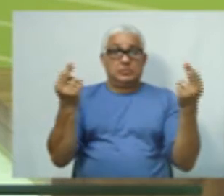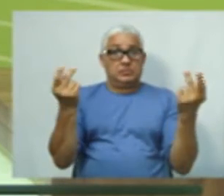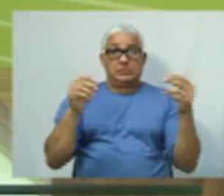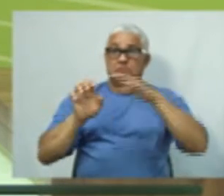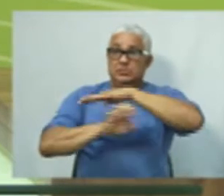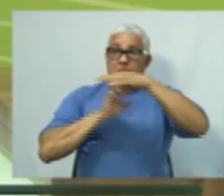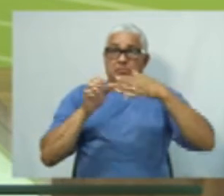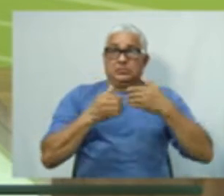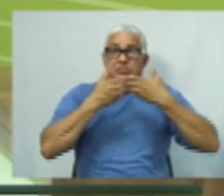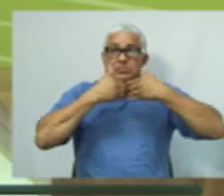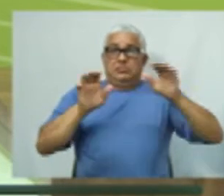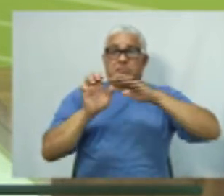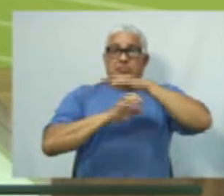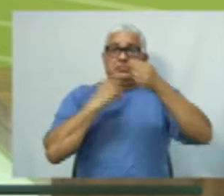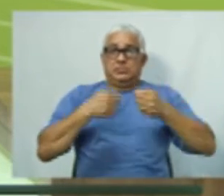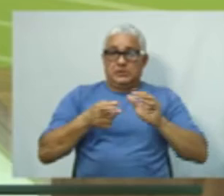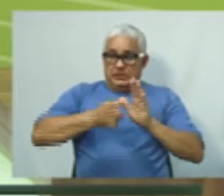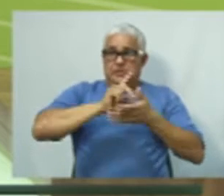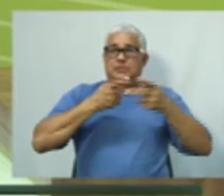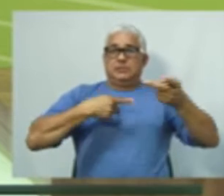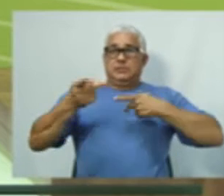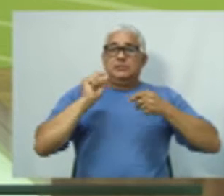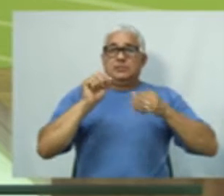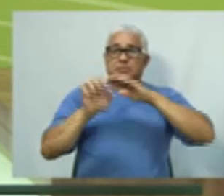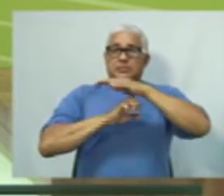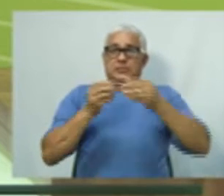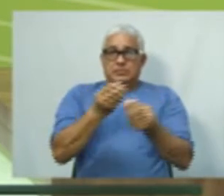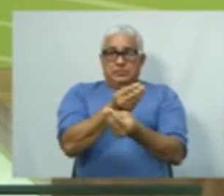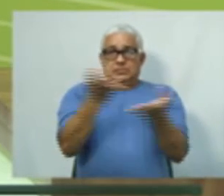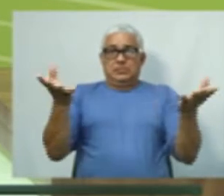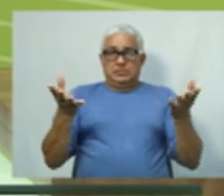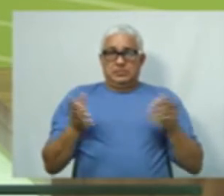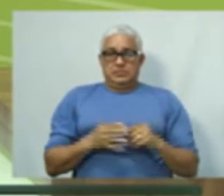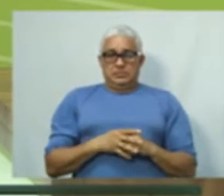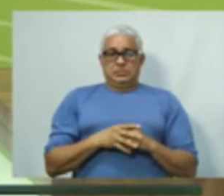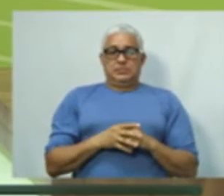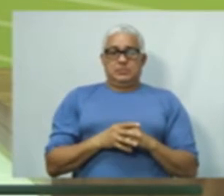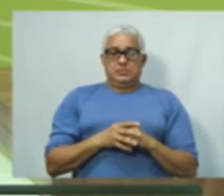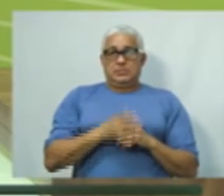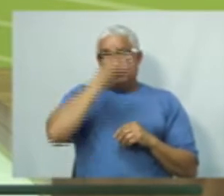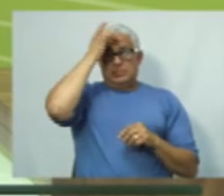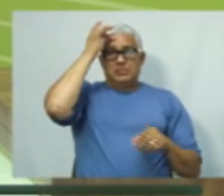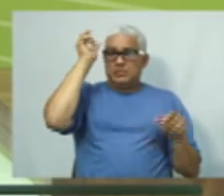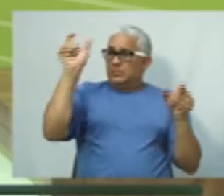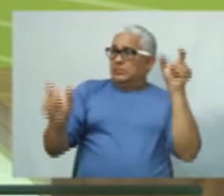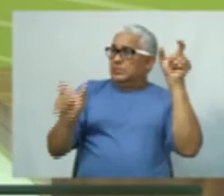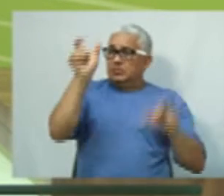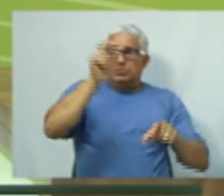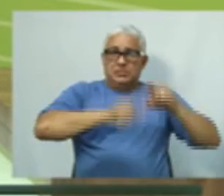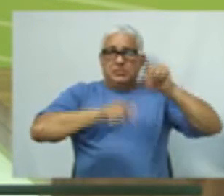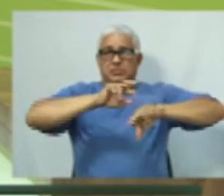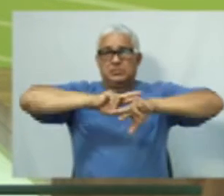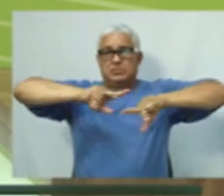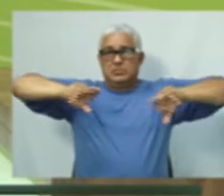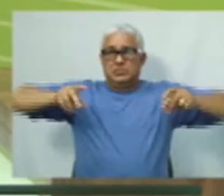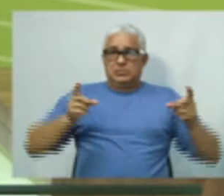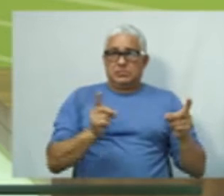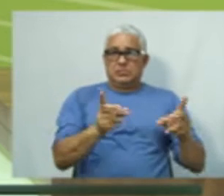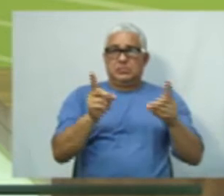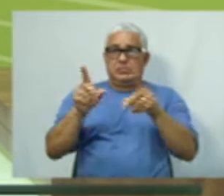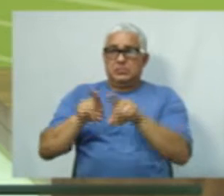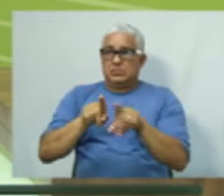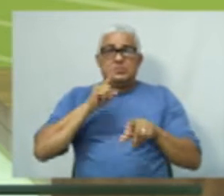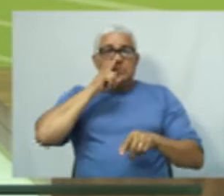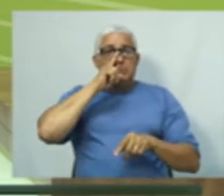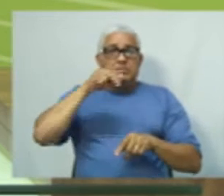uma empresa, você tem que planejar o que essa empresa vai oferecer. Para quem ela vai oferecer os produtos? Qual é o seu risco